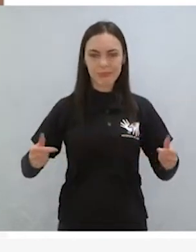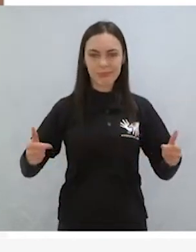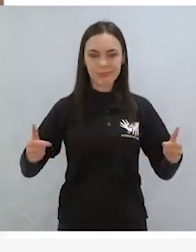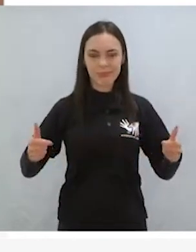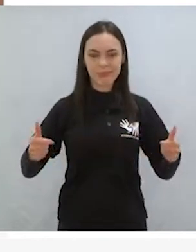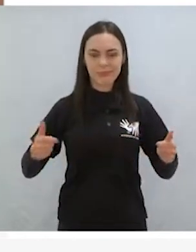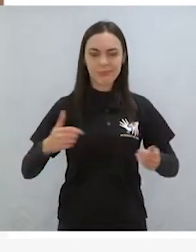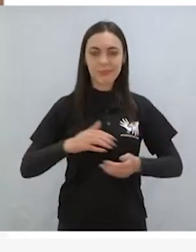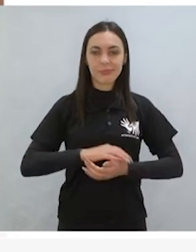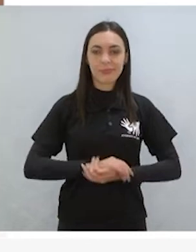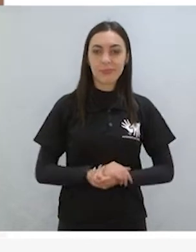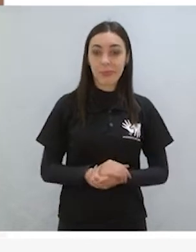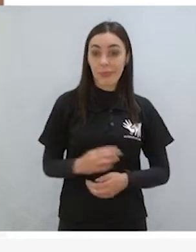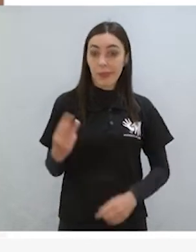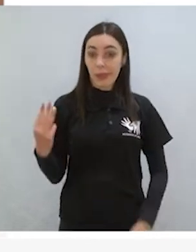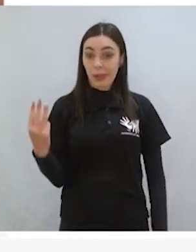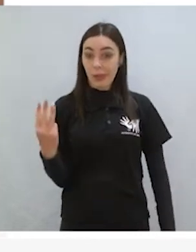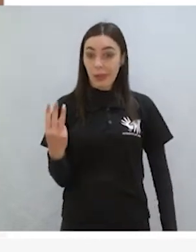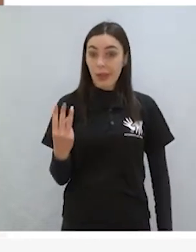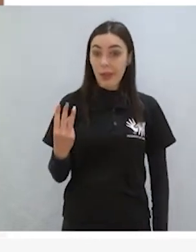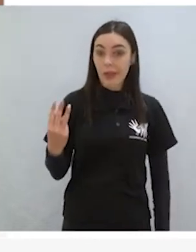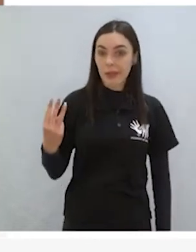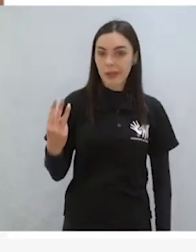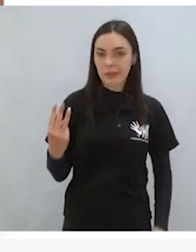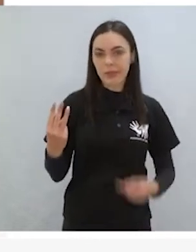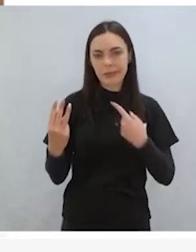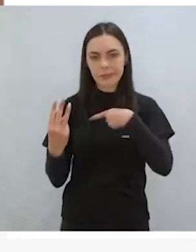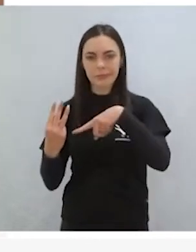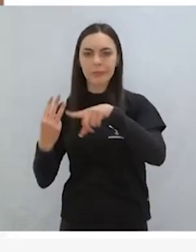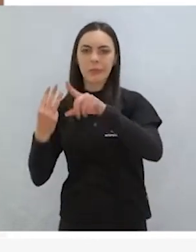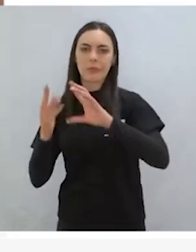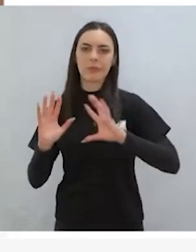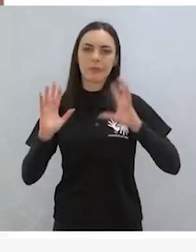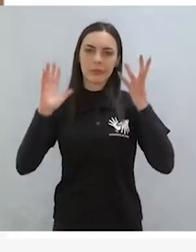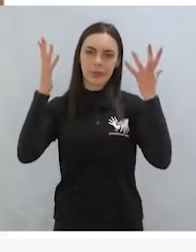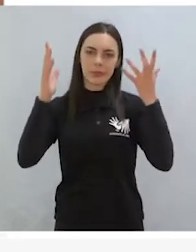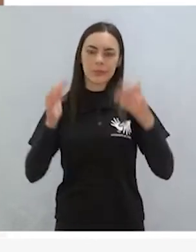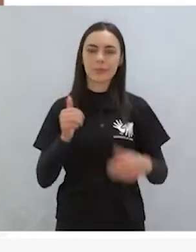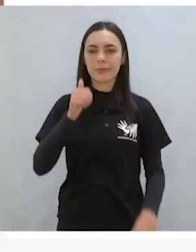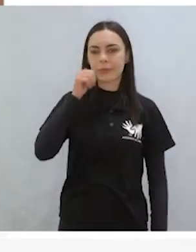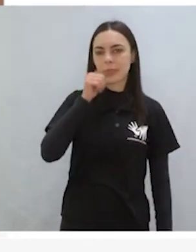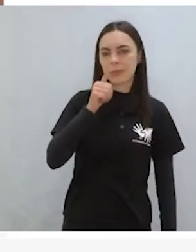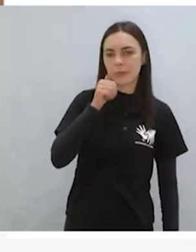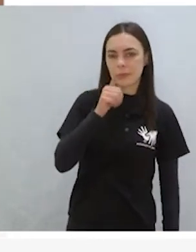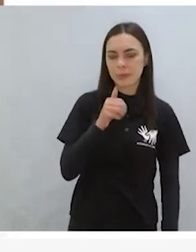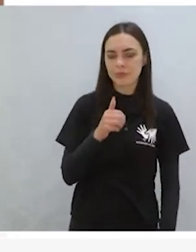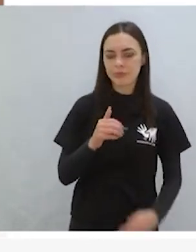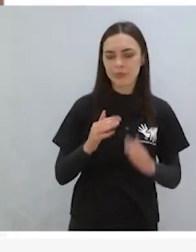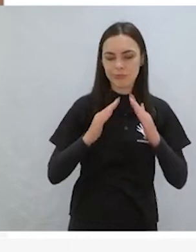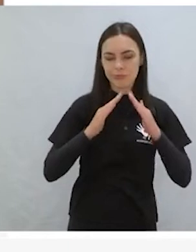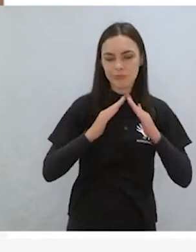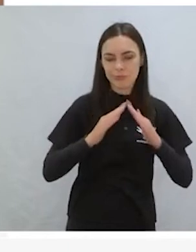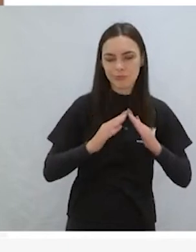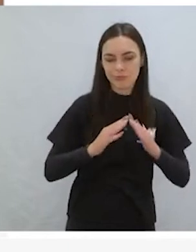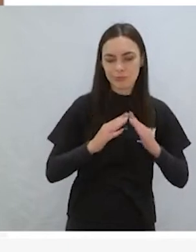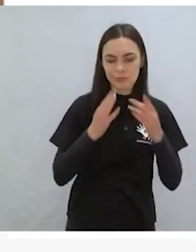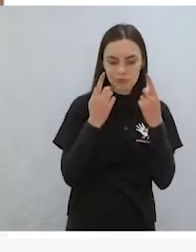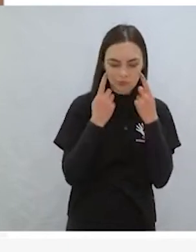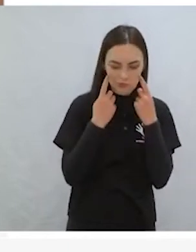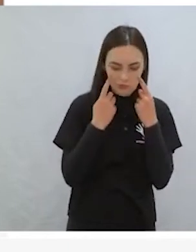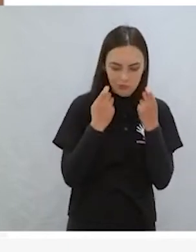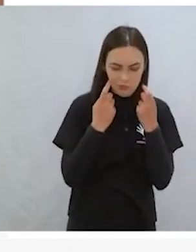farrapos. As três perversas foram para o baile. E Cinderela ficou em